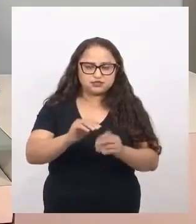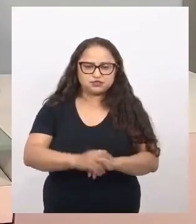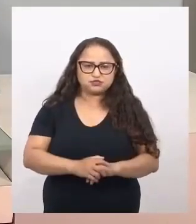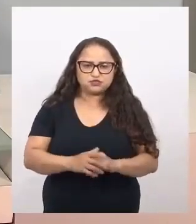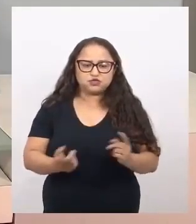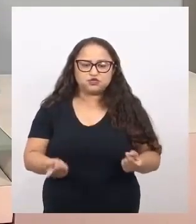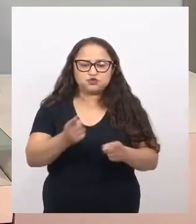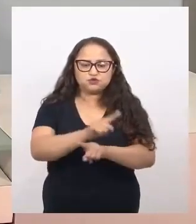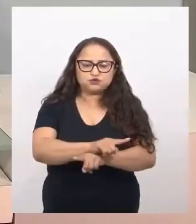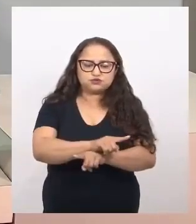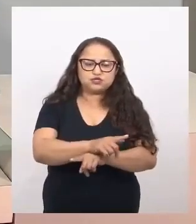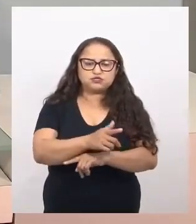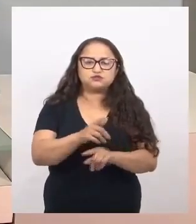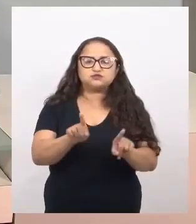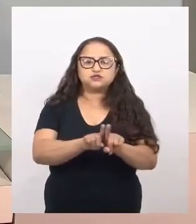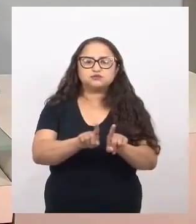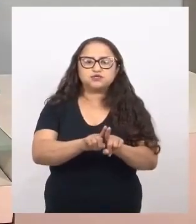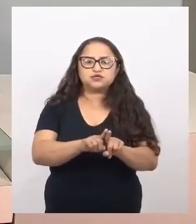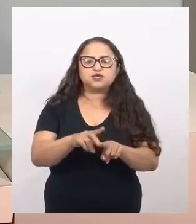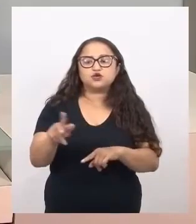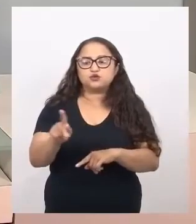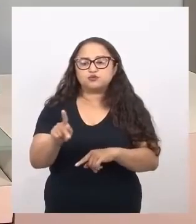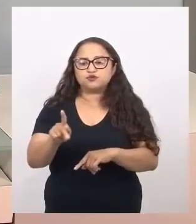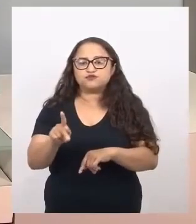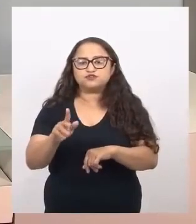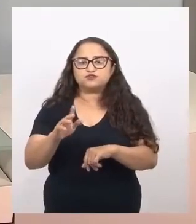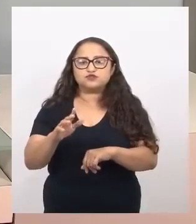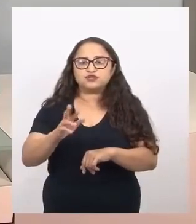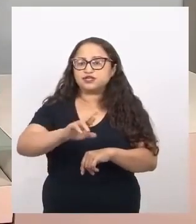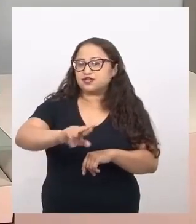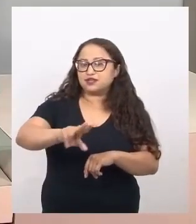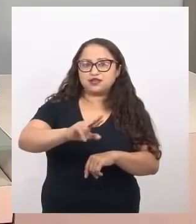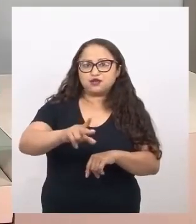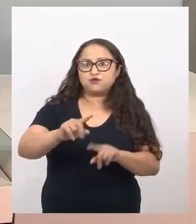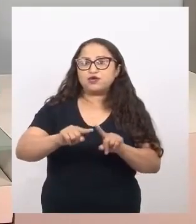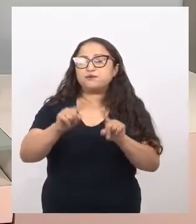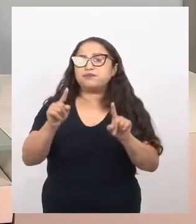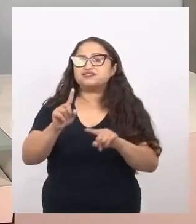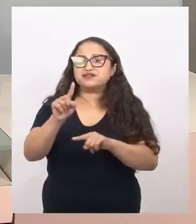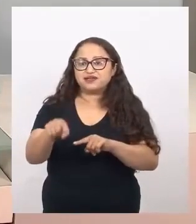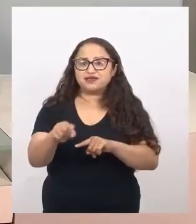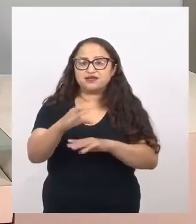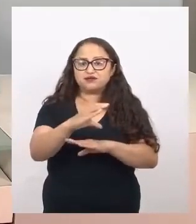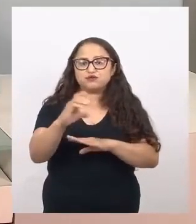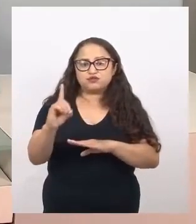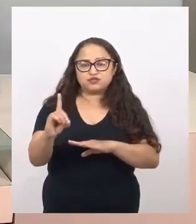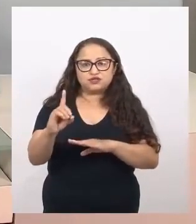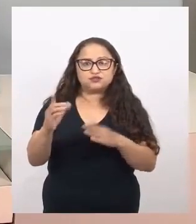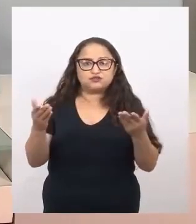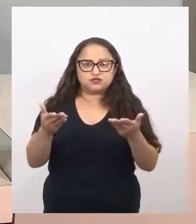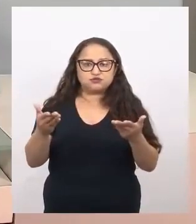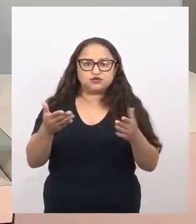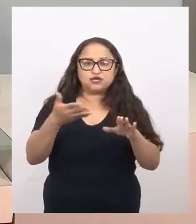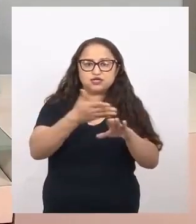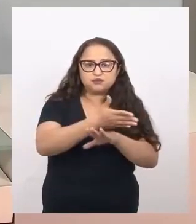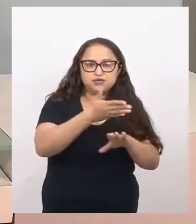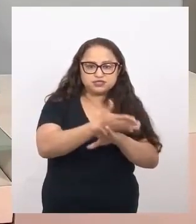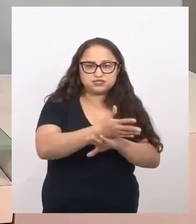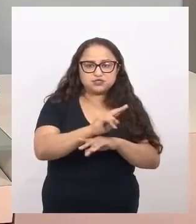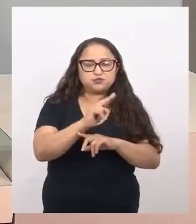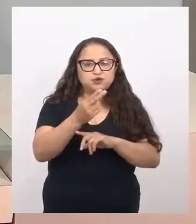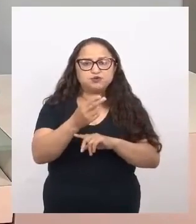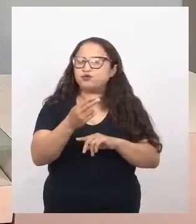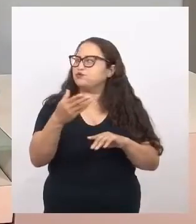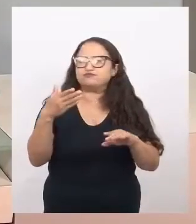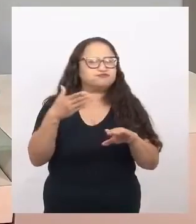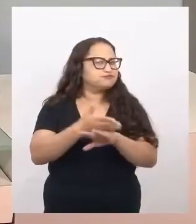não era professor coordenador, mas passará a ser professor coordenador no ano que vem. Ele participa agora da atribuição inicial ou não